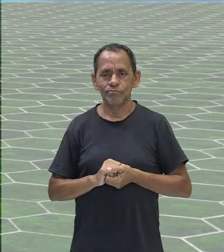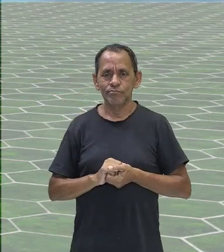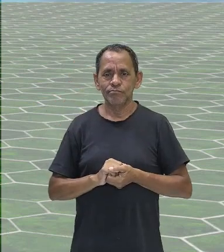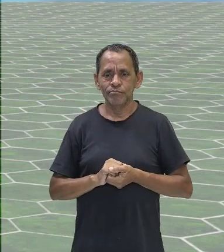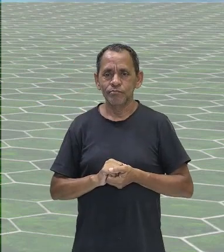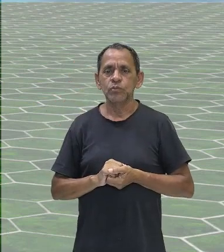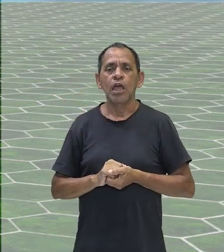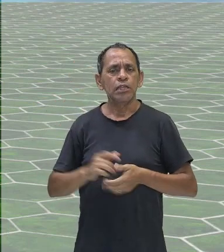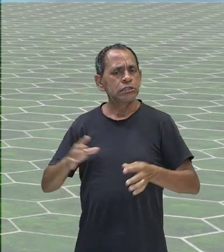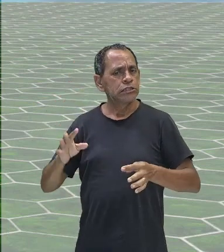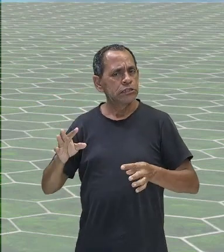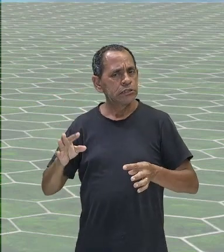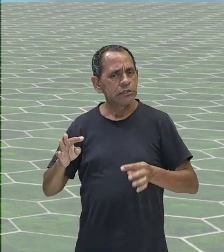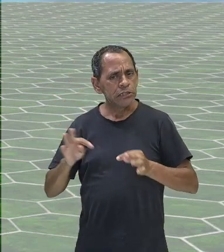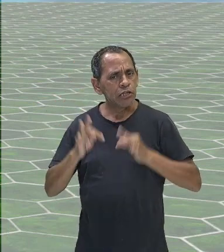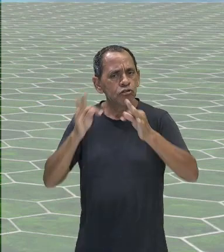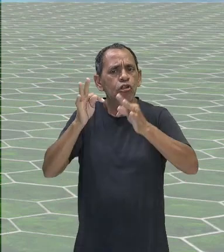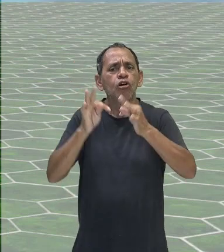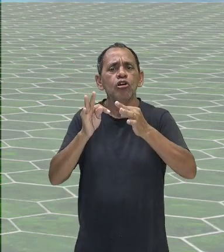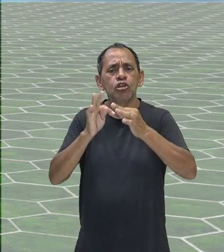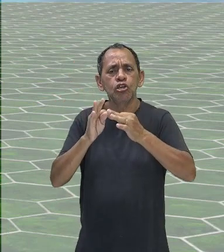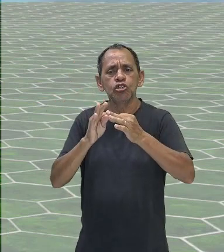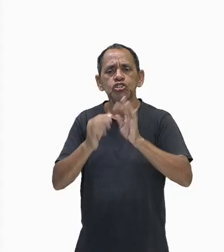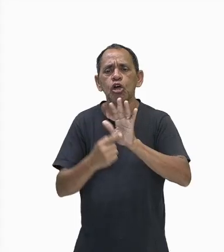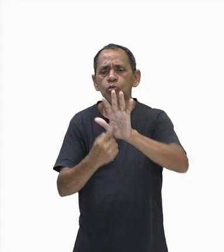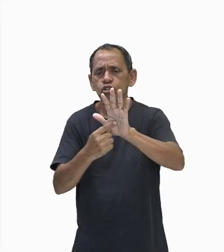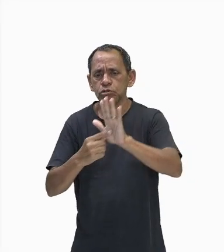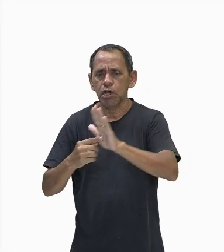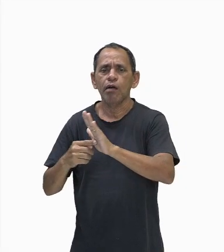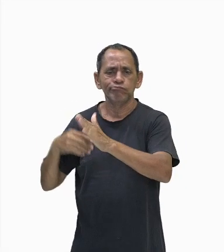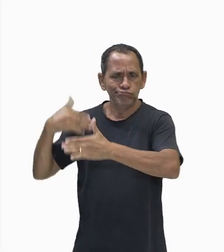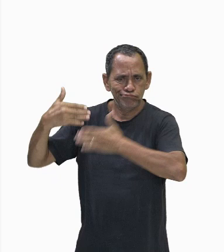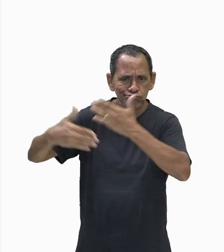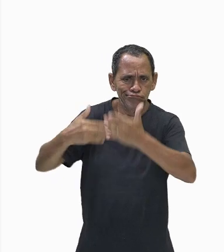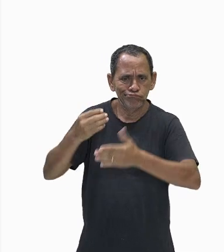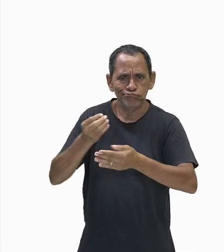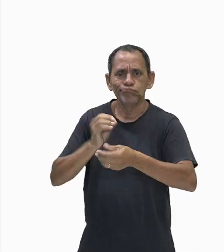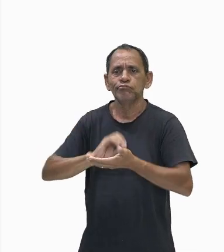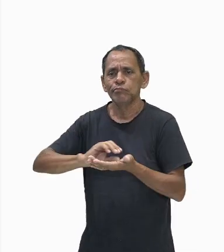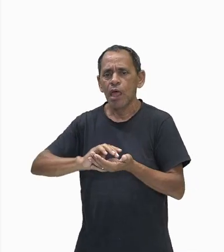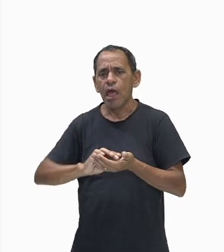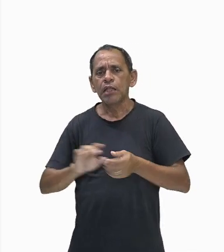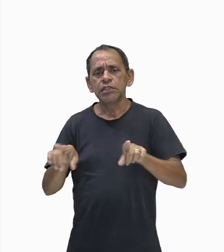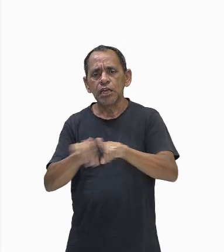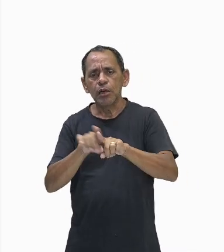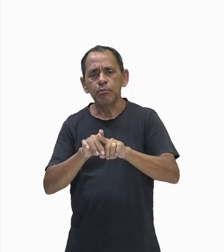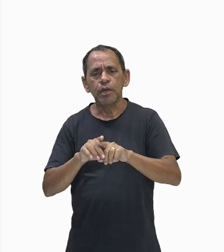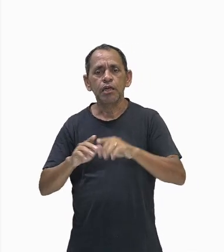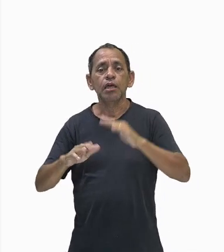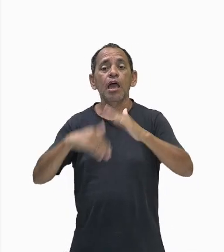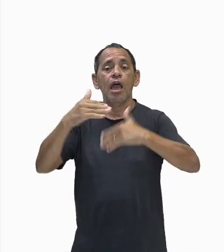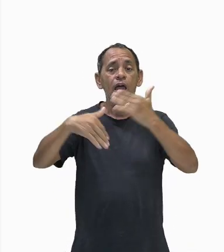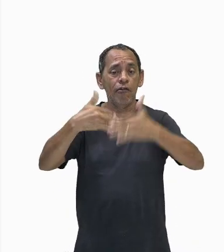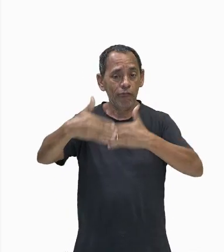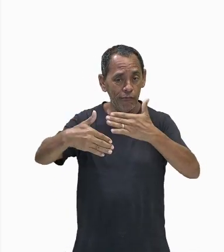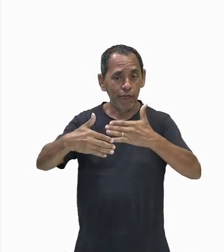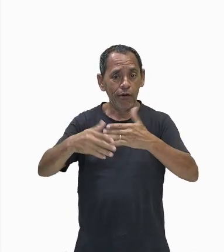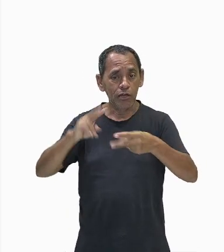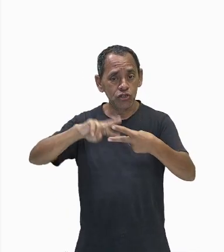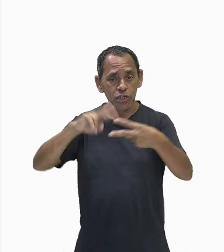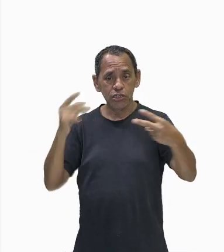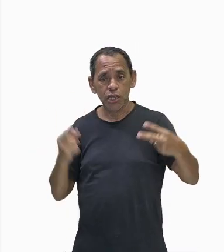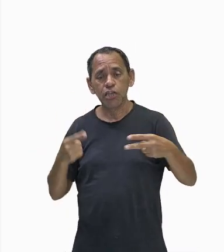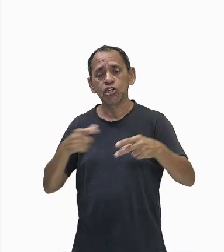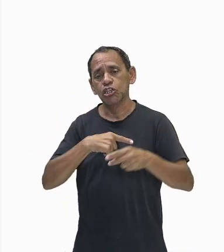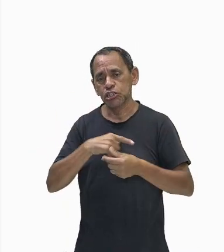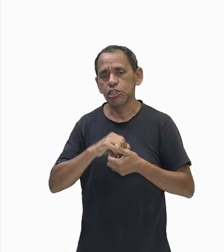tecnologia, a biotecnologia veio para trazer avanços, e nós temos aí as aplicações da genética. A genética também tem